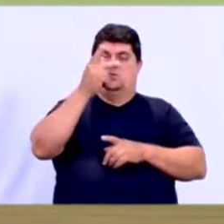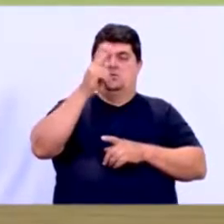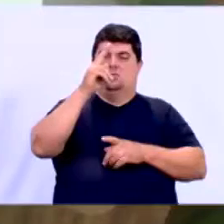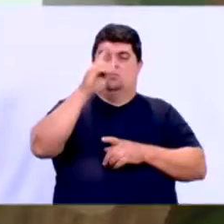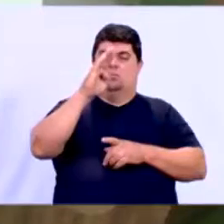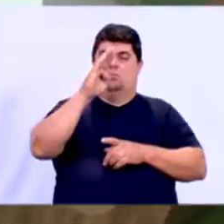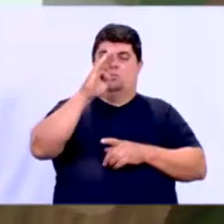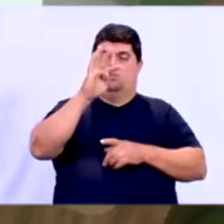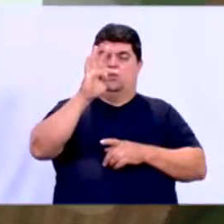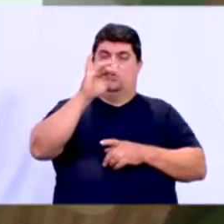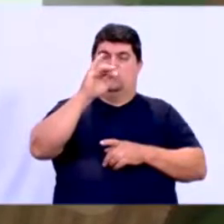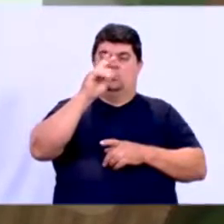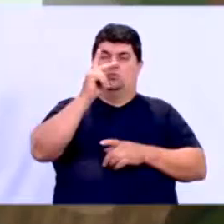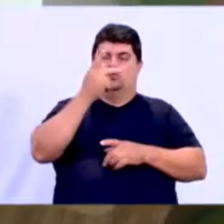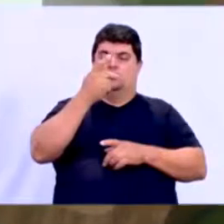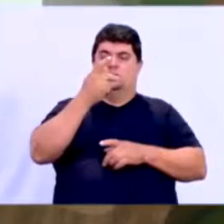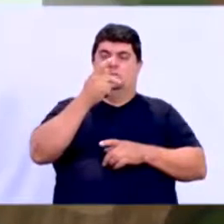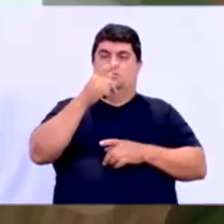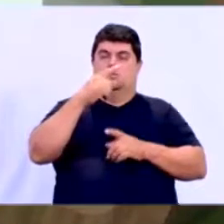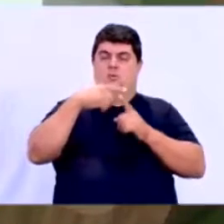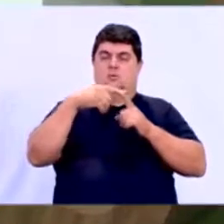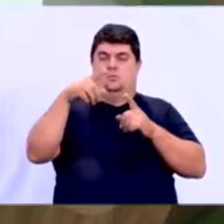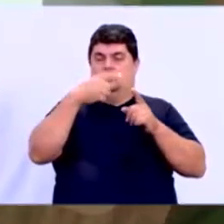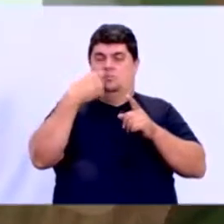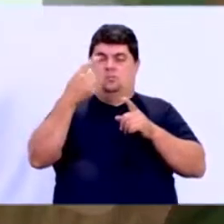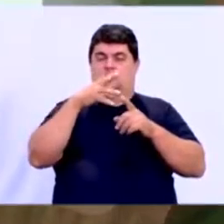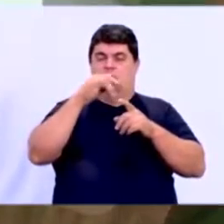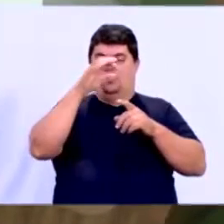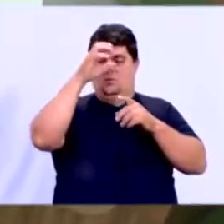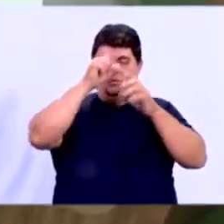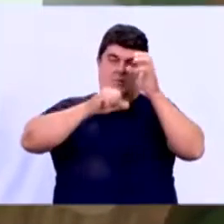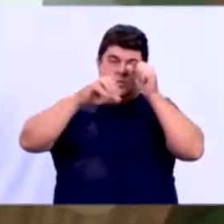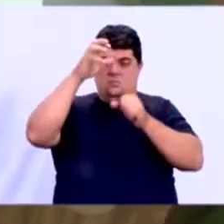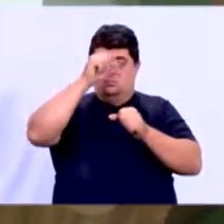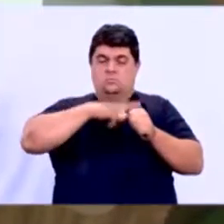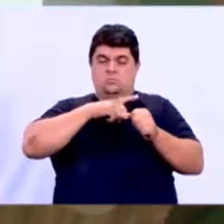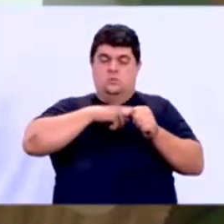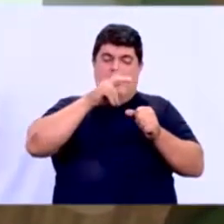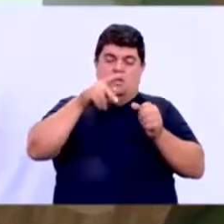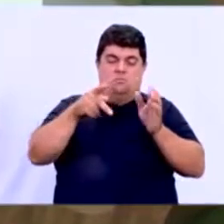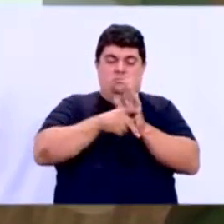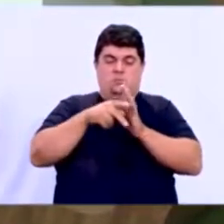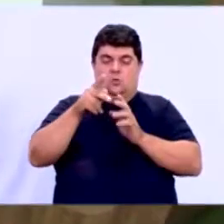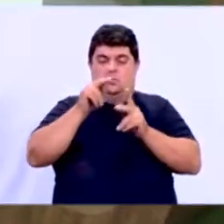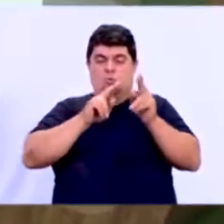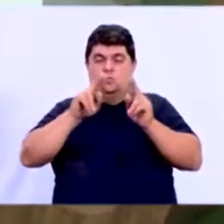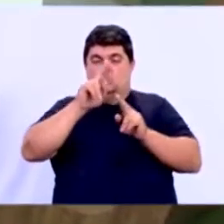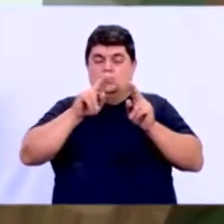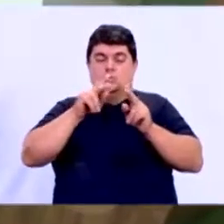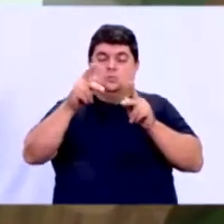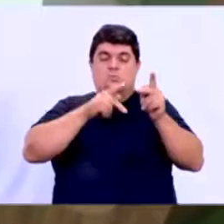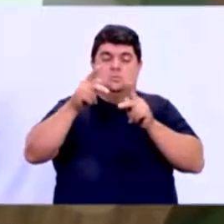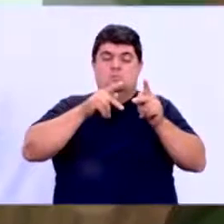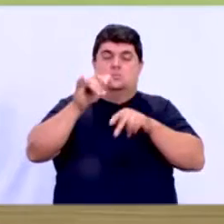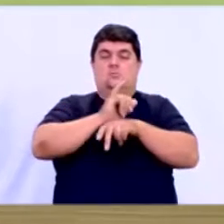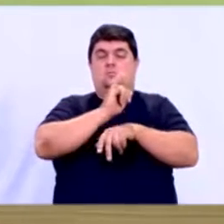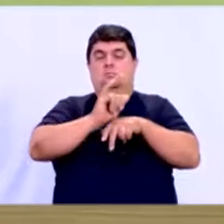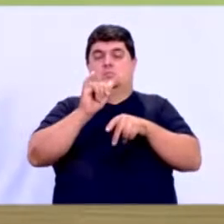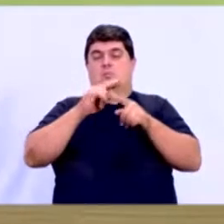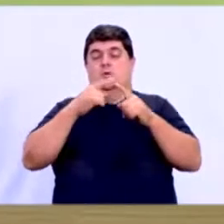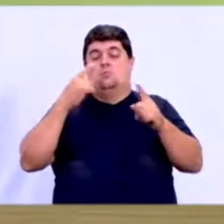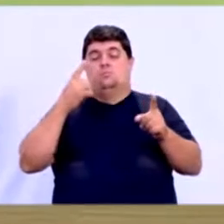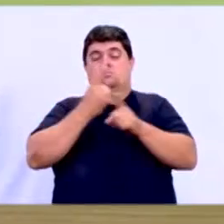até a aprendizagem para a gente. E ela é uma ferramenta do planejamento estratégico que auxilia a gente a